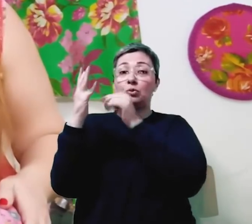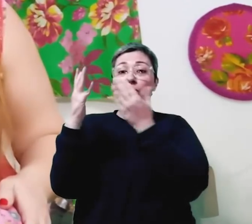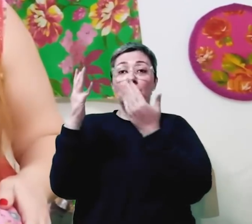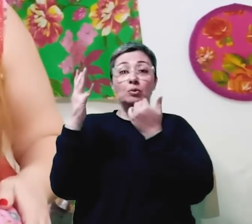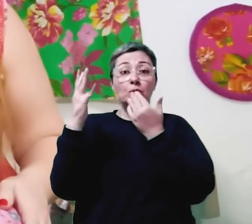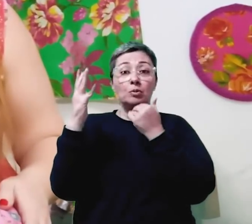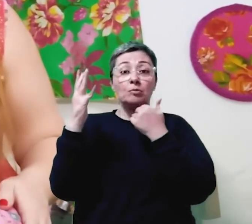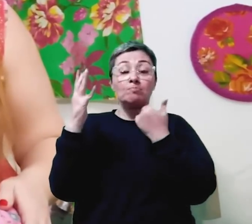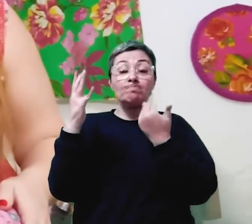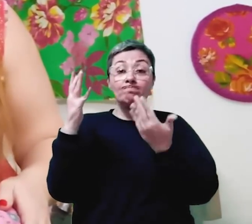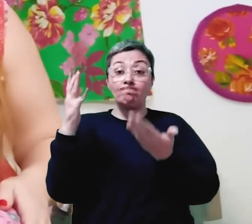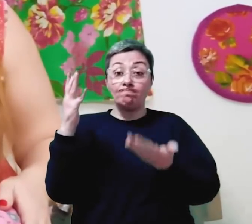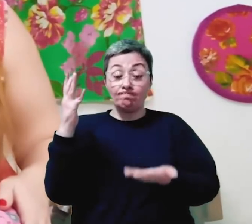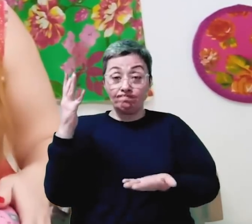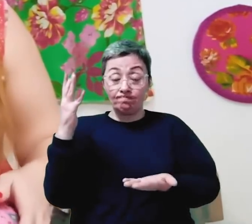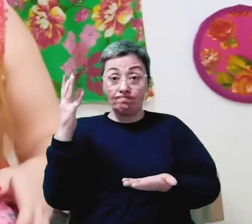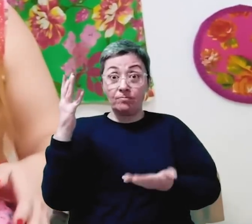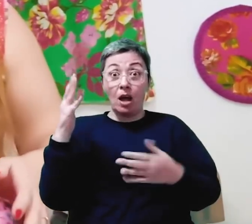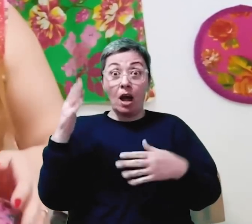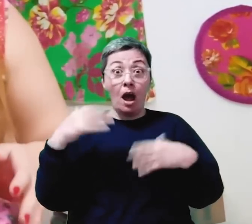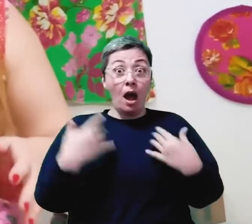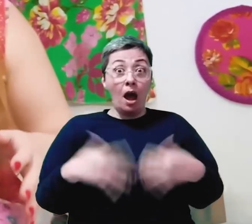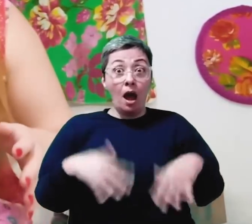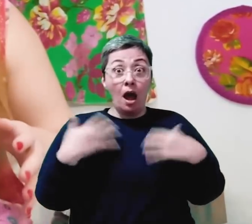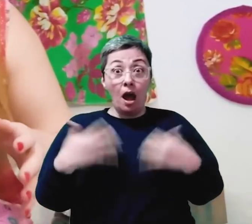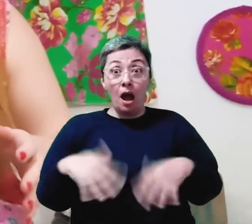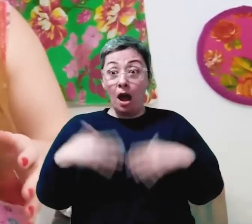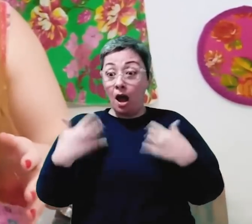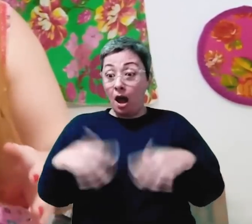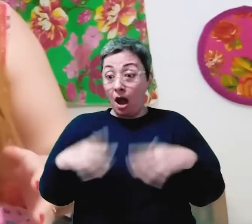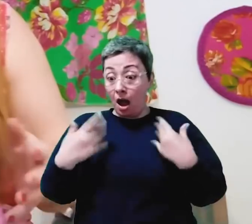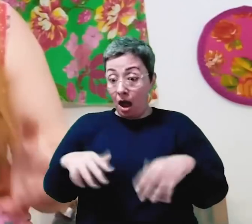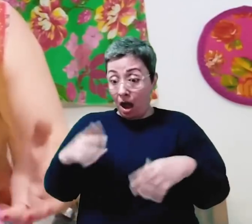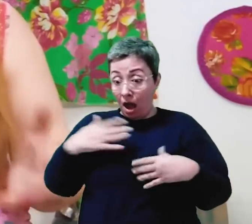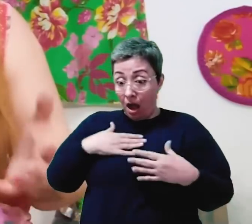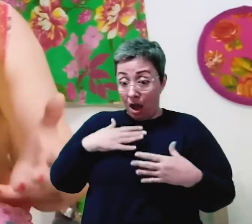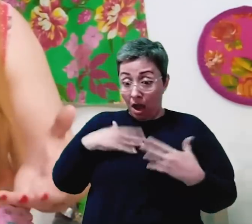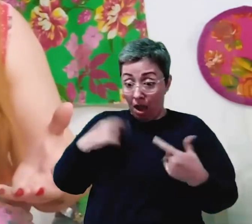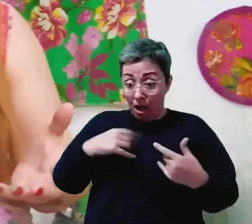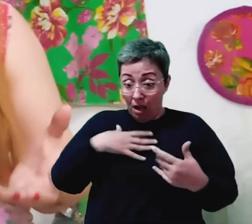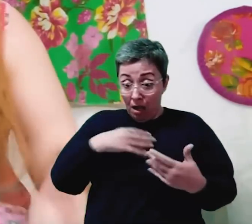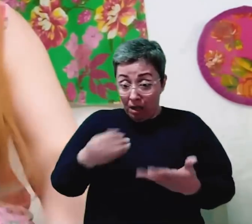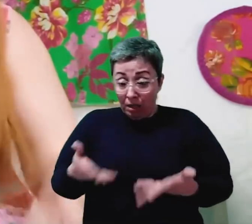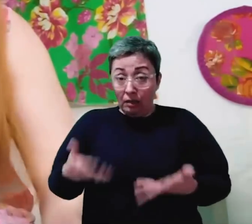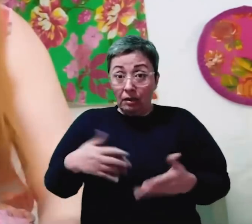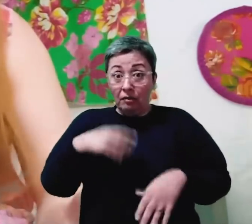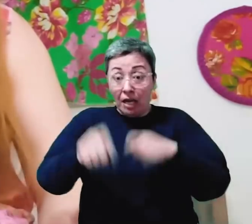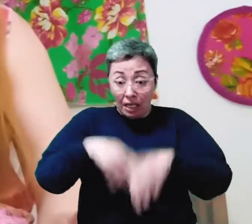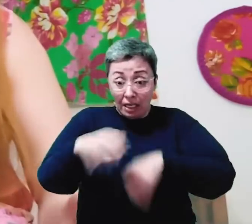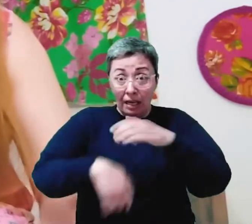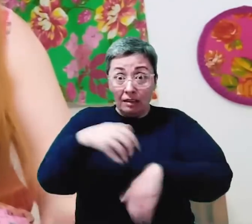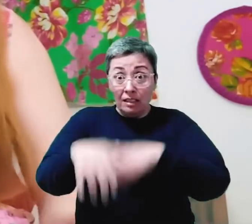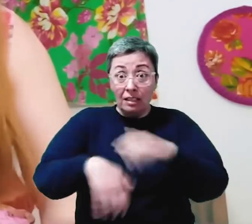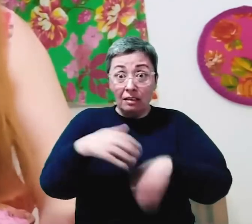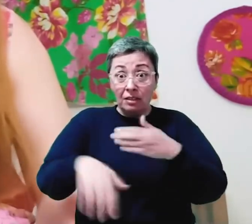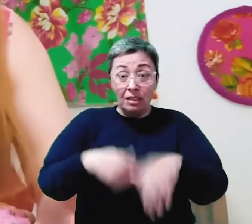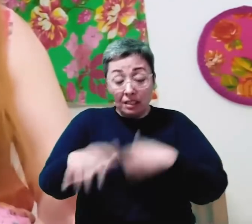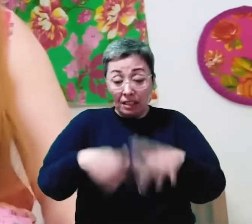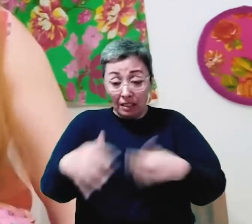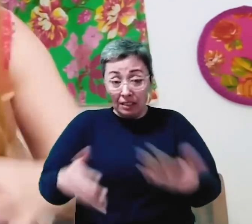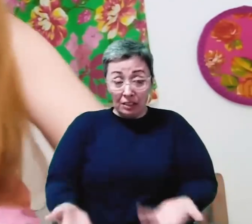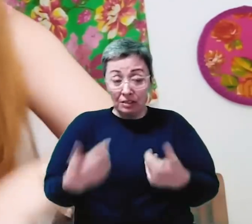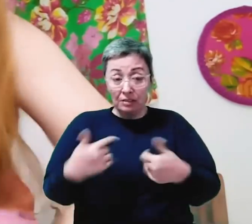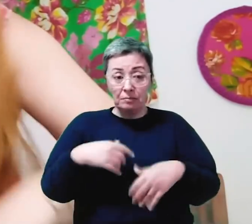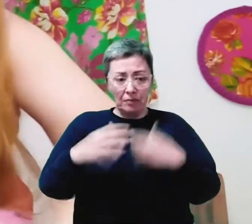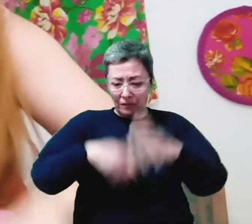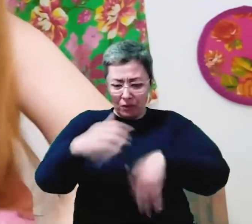passarinho comeu. Meu Deus, é minha filha! Cava essa terra, homem! Cava essa terra!